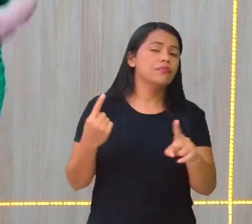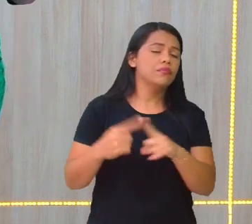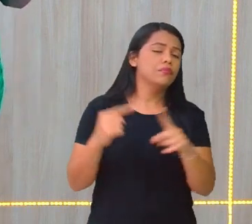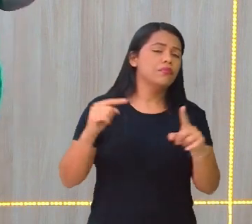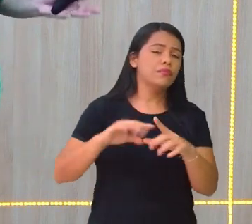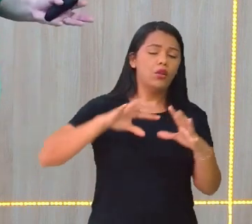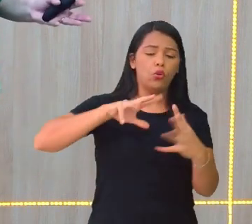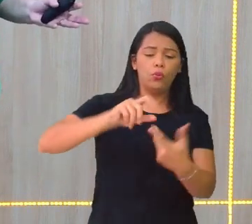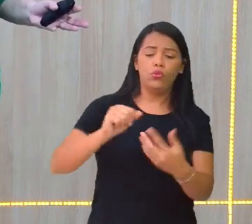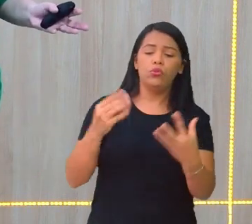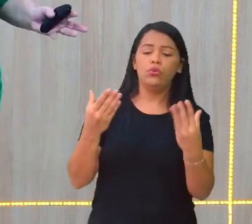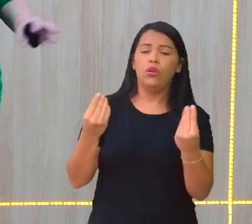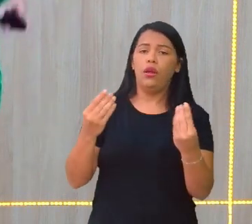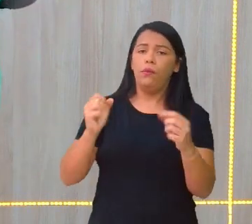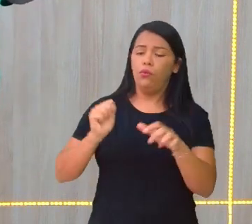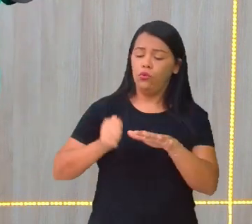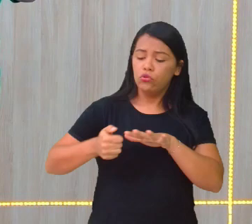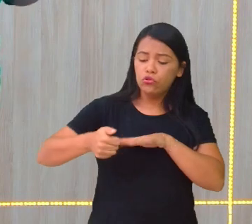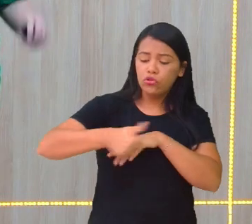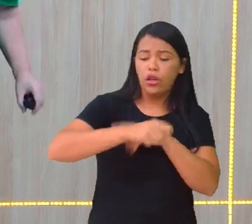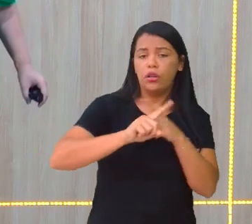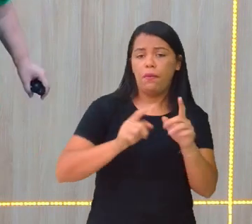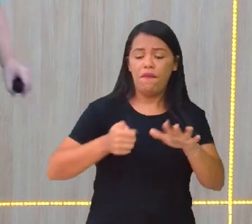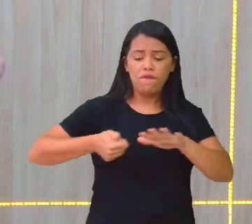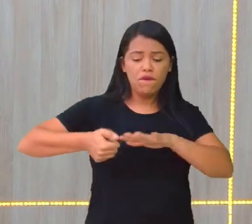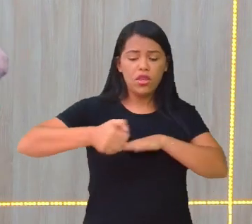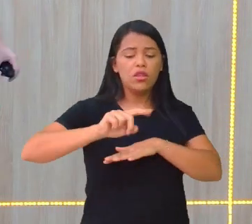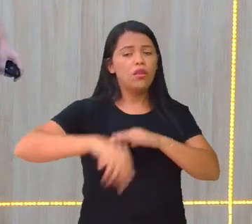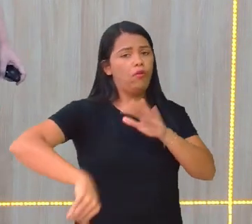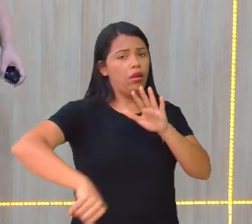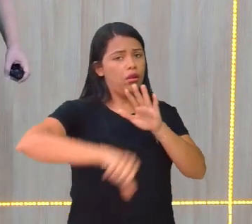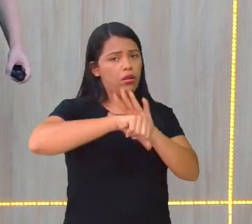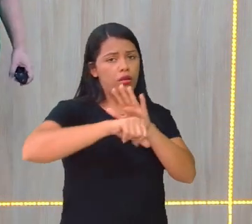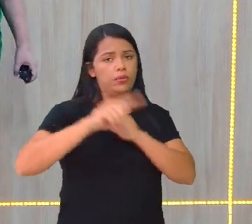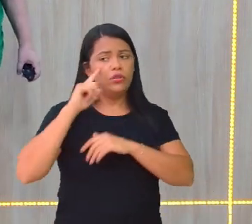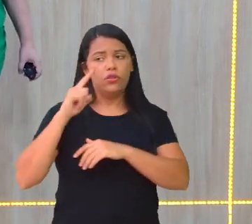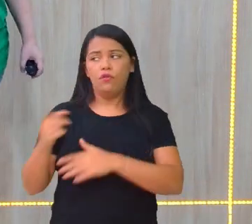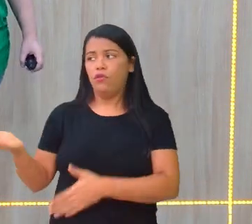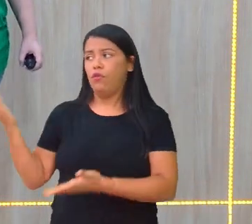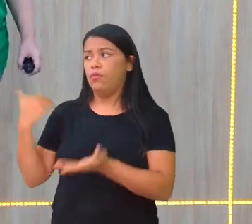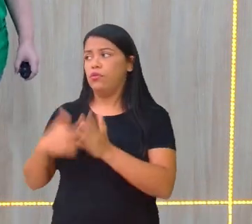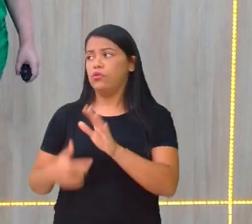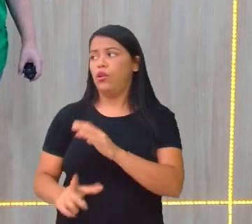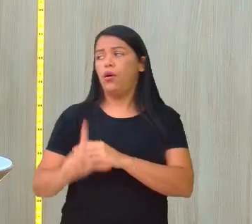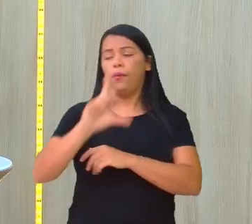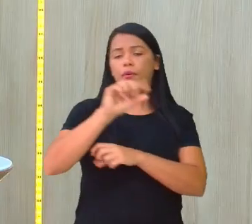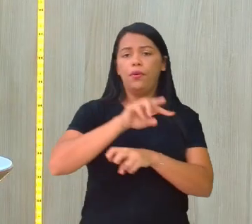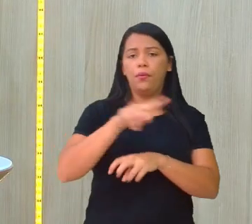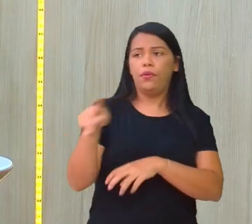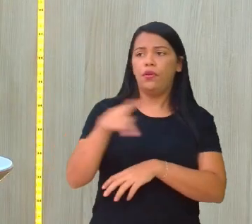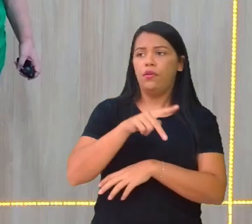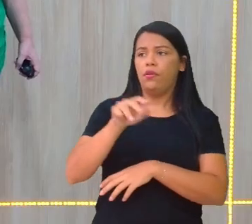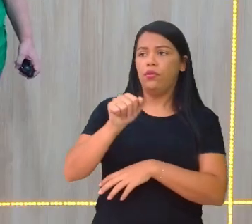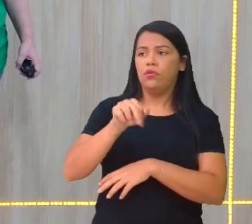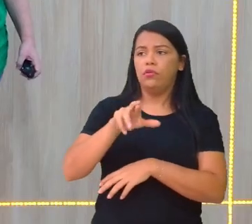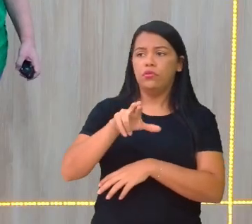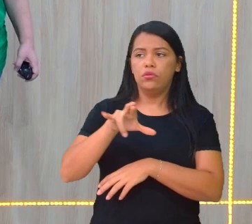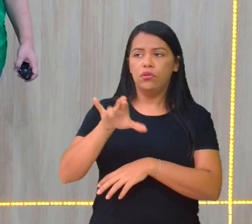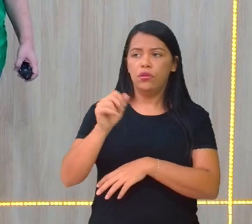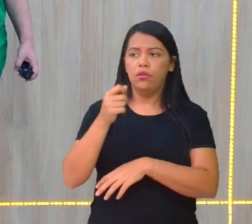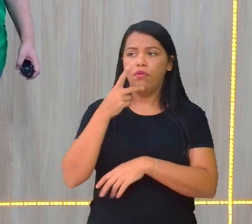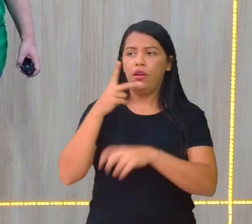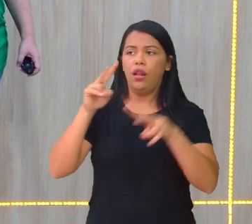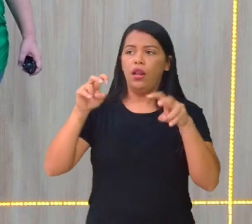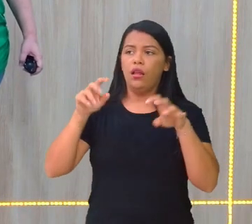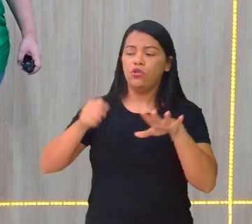news, além de ser crime. Mas isso eu vou deixar um pouquinho para a professora Marta falar. Um pouquinho sobre essa questão de fake